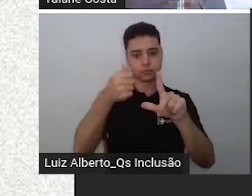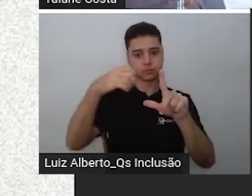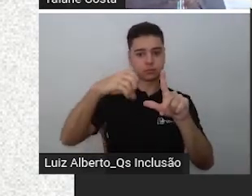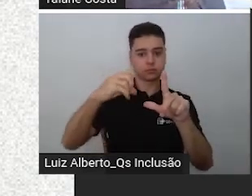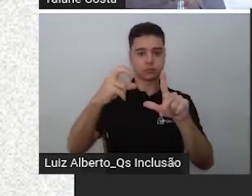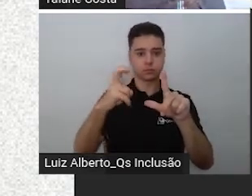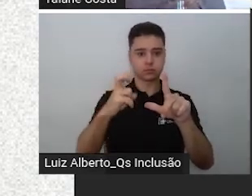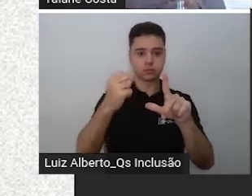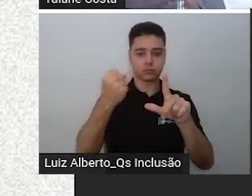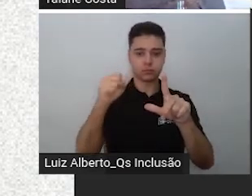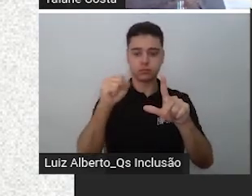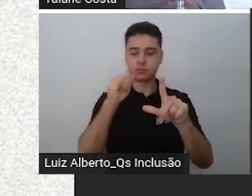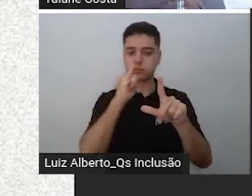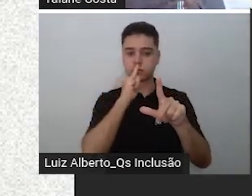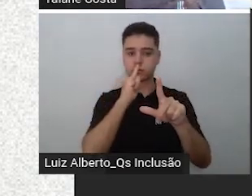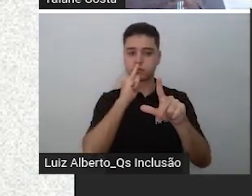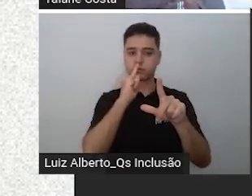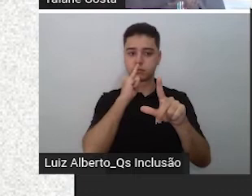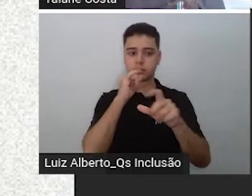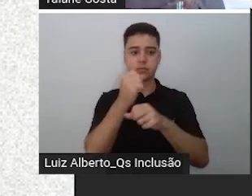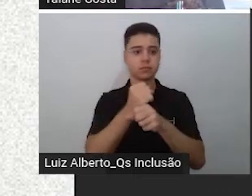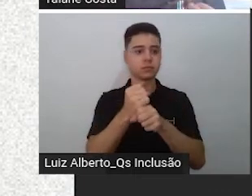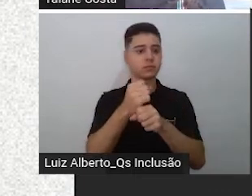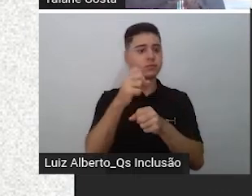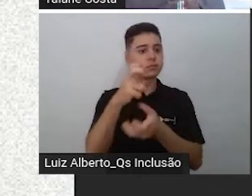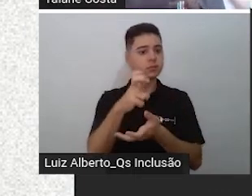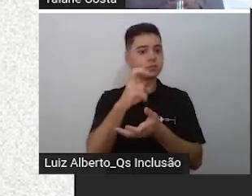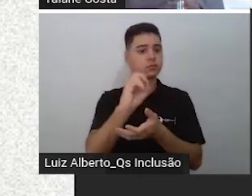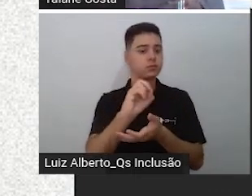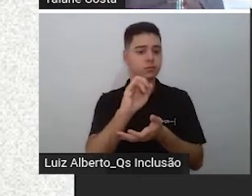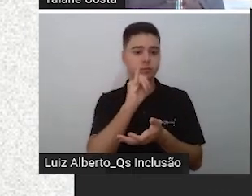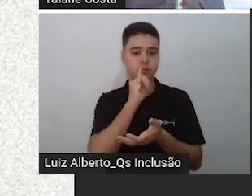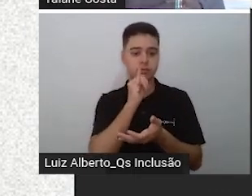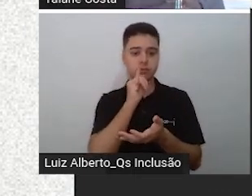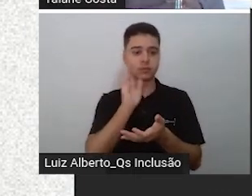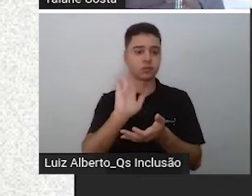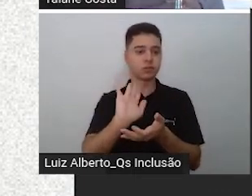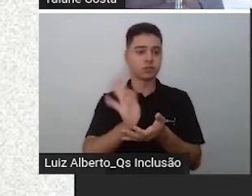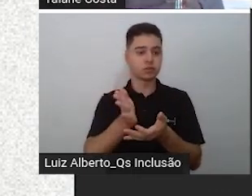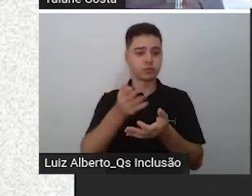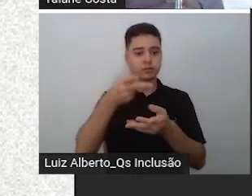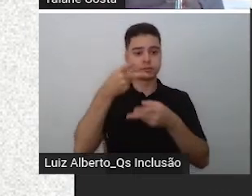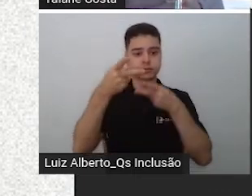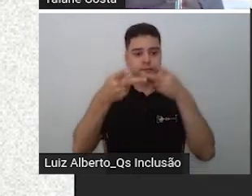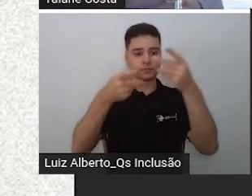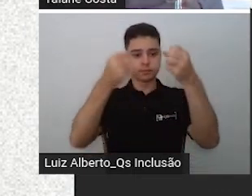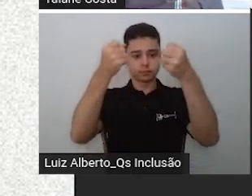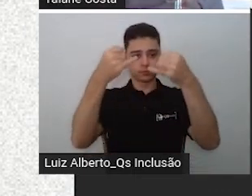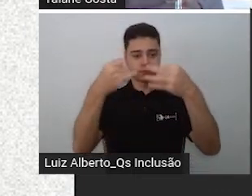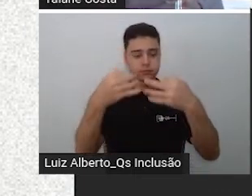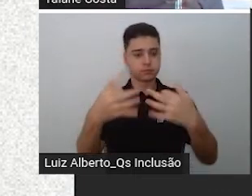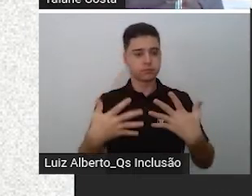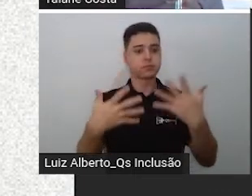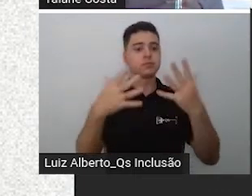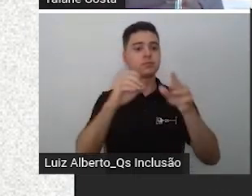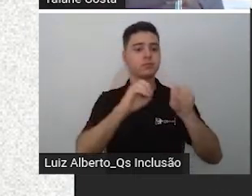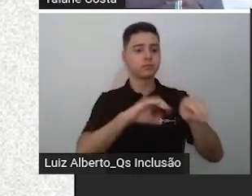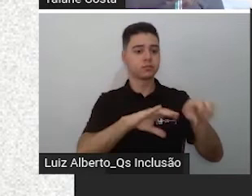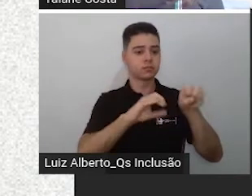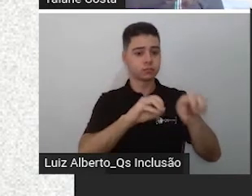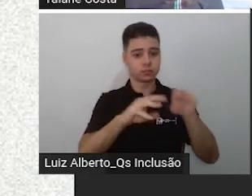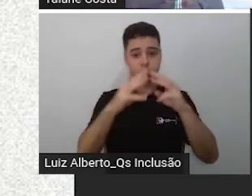aqui, desde a década de 50, vem se falando sobre a educação no